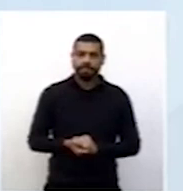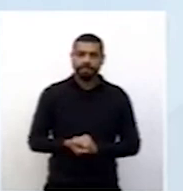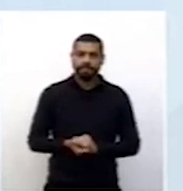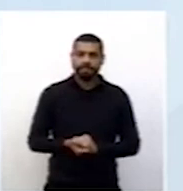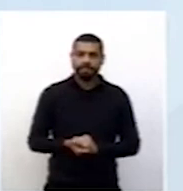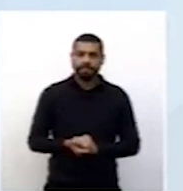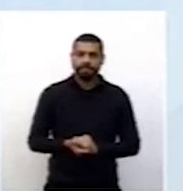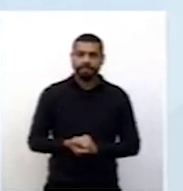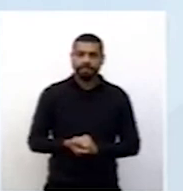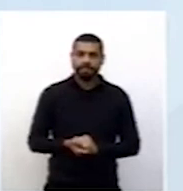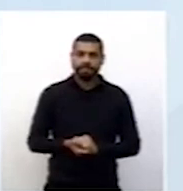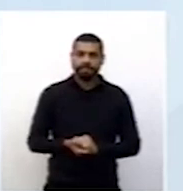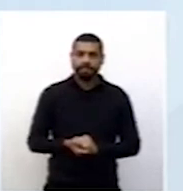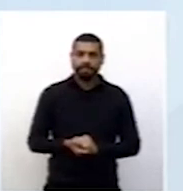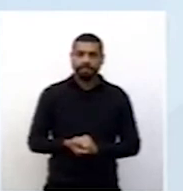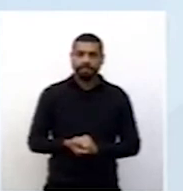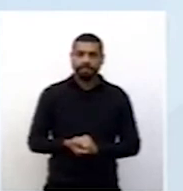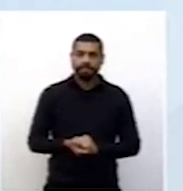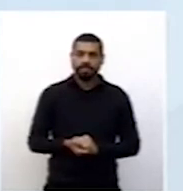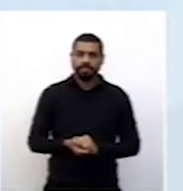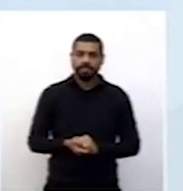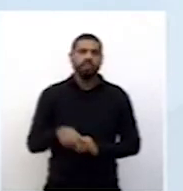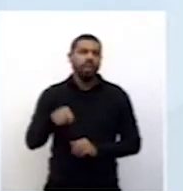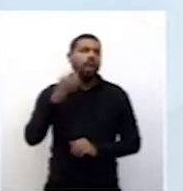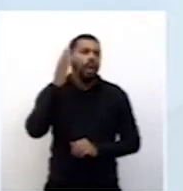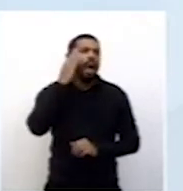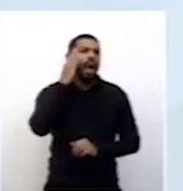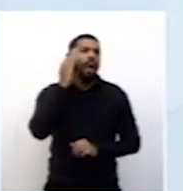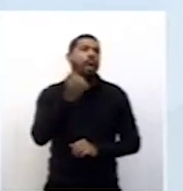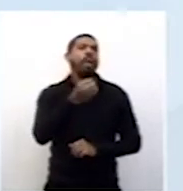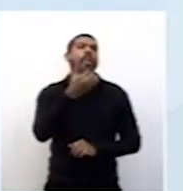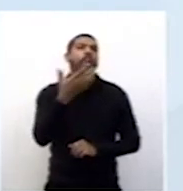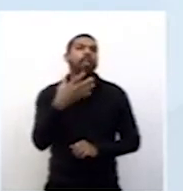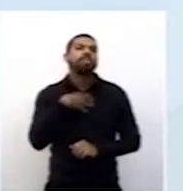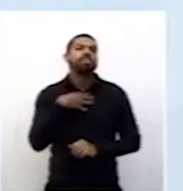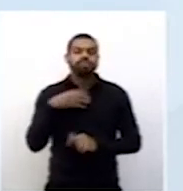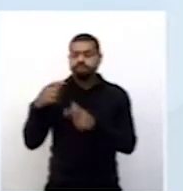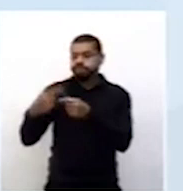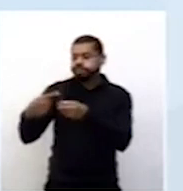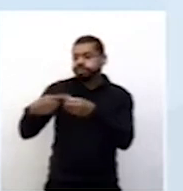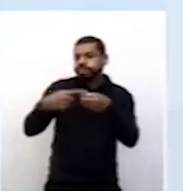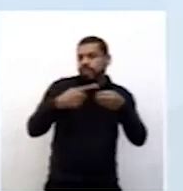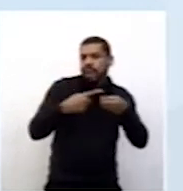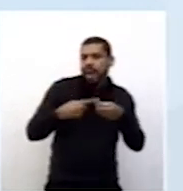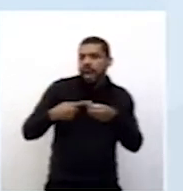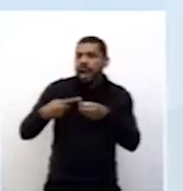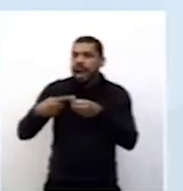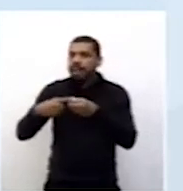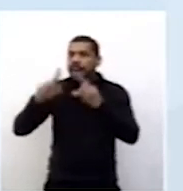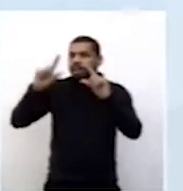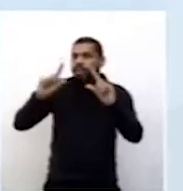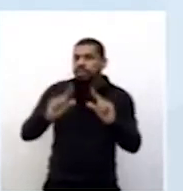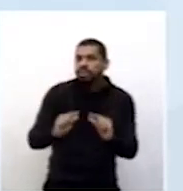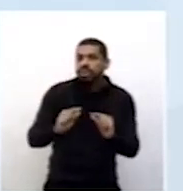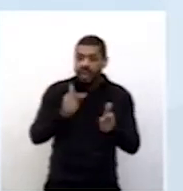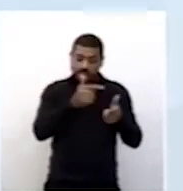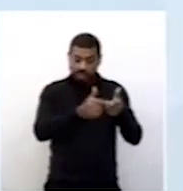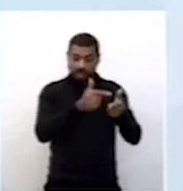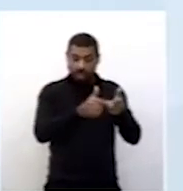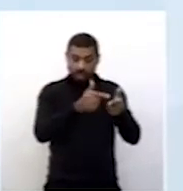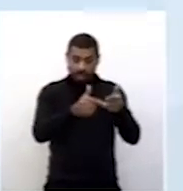are mentioned to minimize this problem? Você sabe quais ações da sua cidade foram feitas para minimizar esse